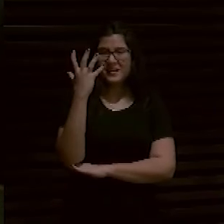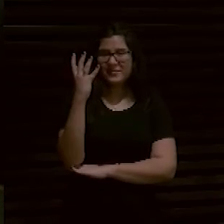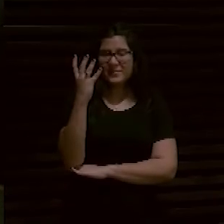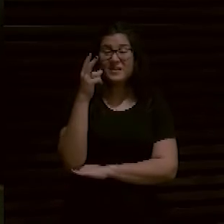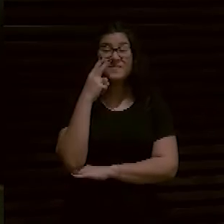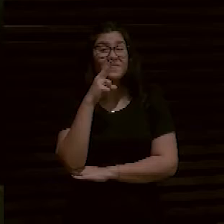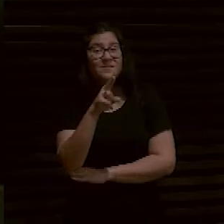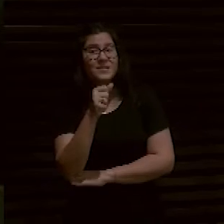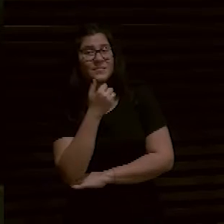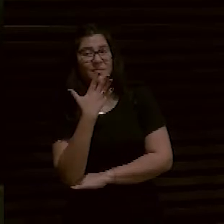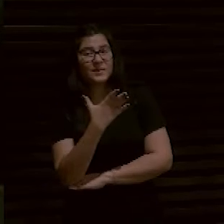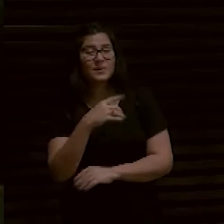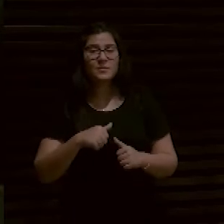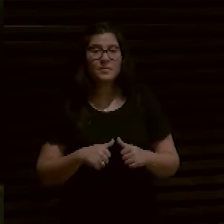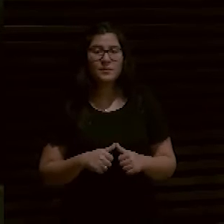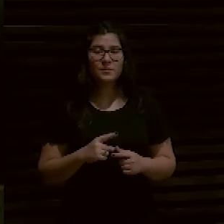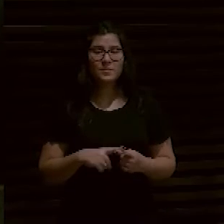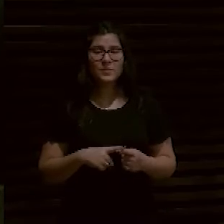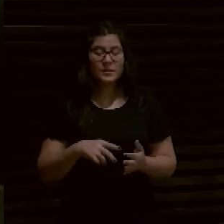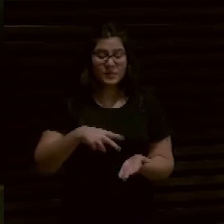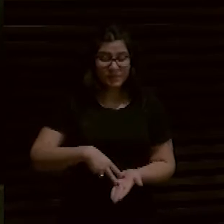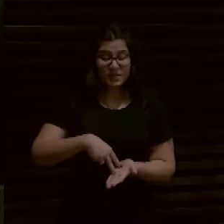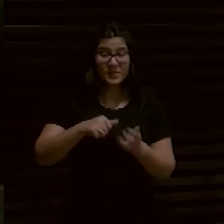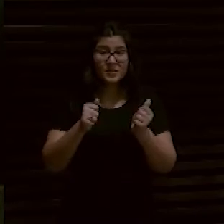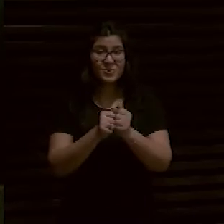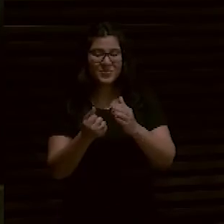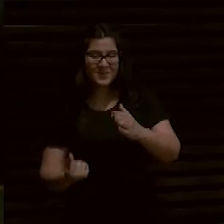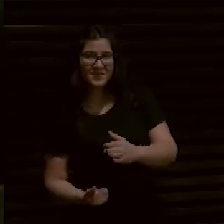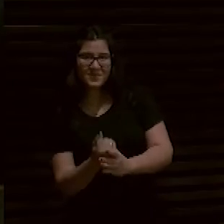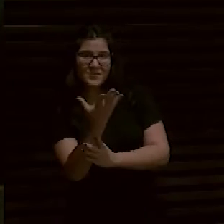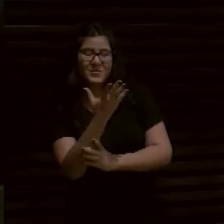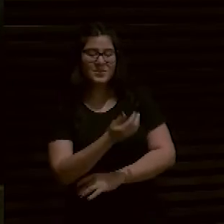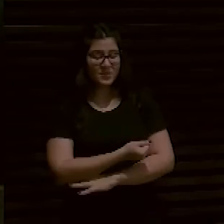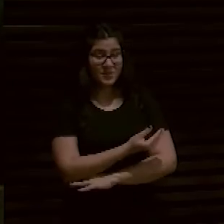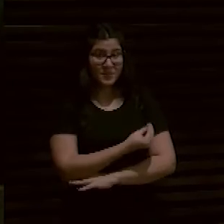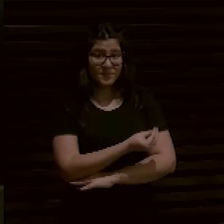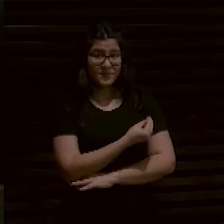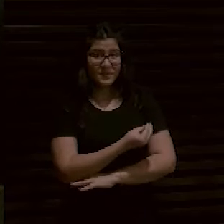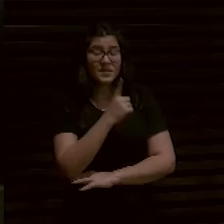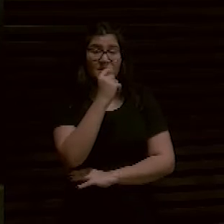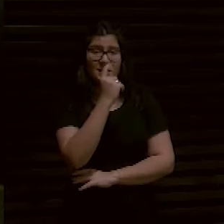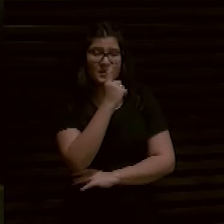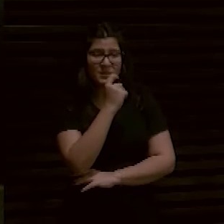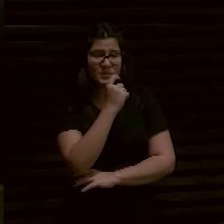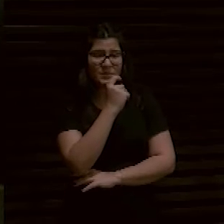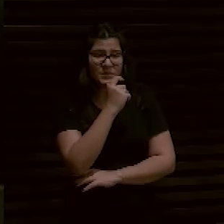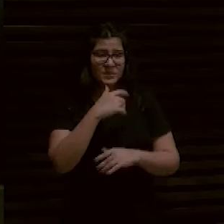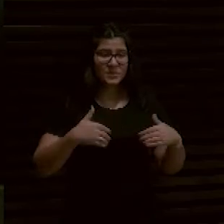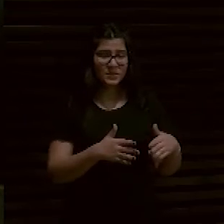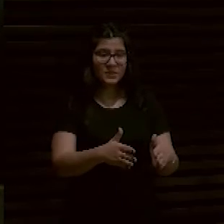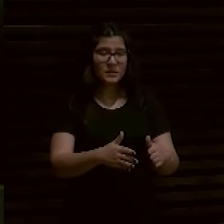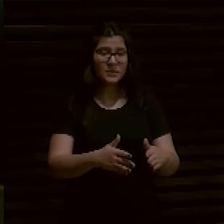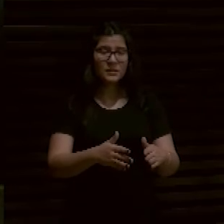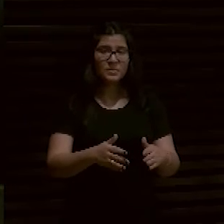o bem, pois está plantada junto à fonte de vida, as águas. Seu